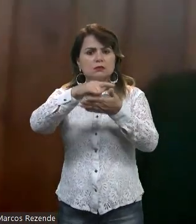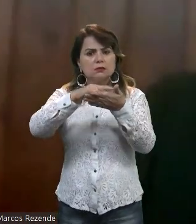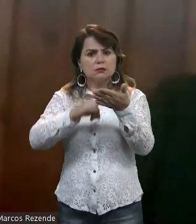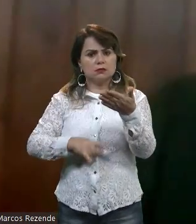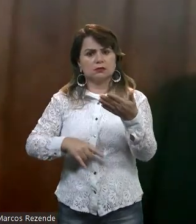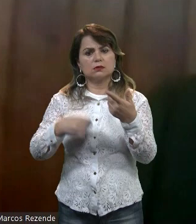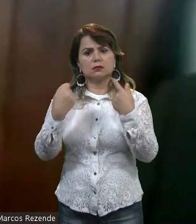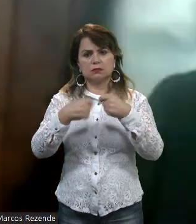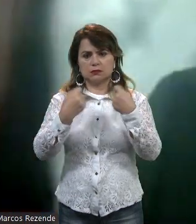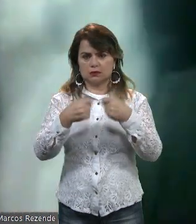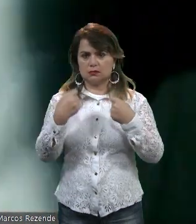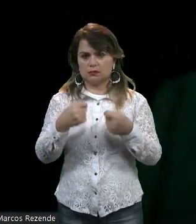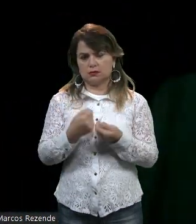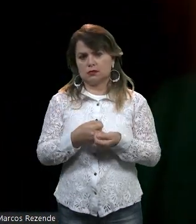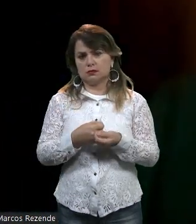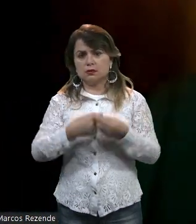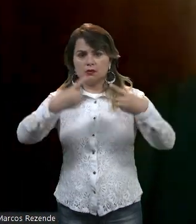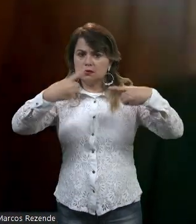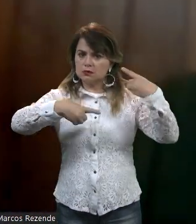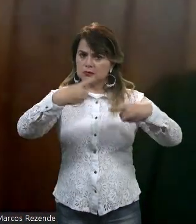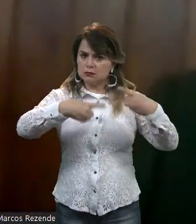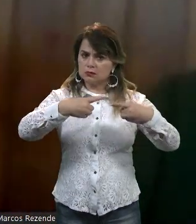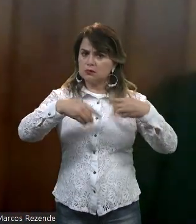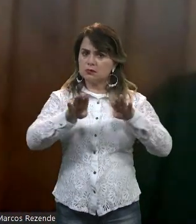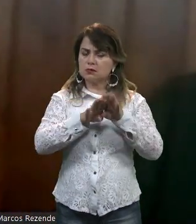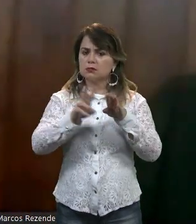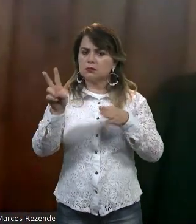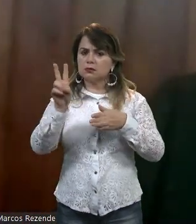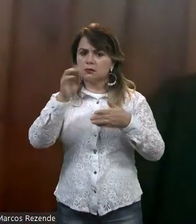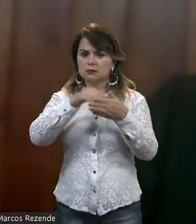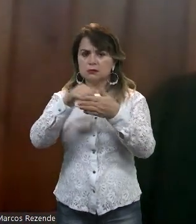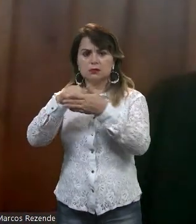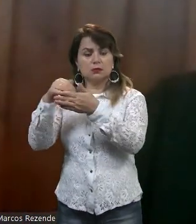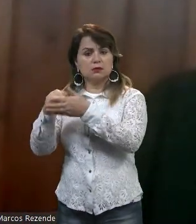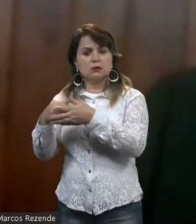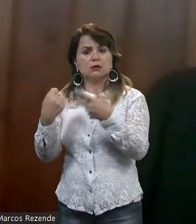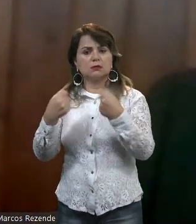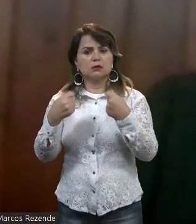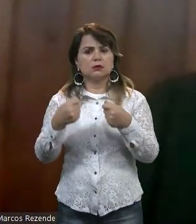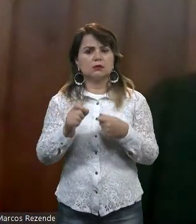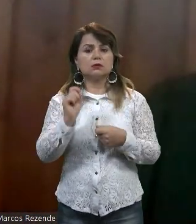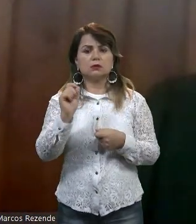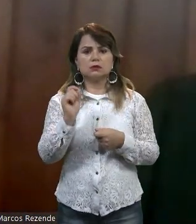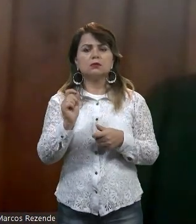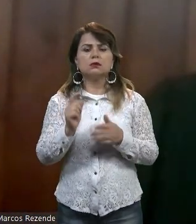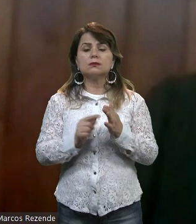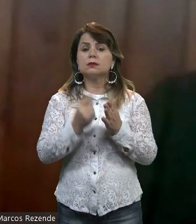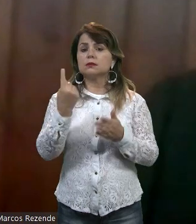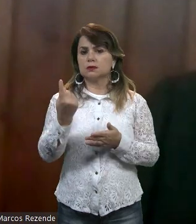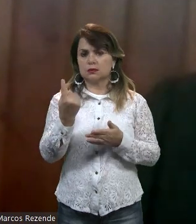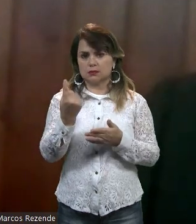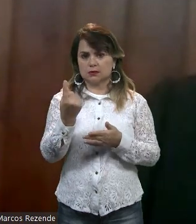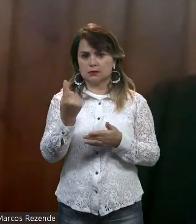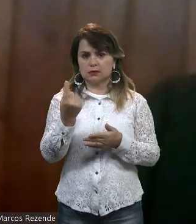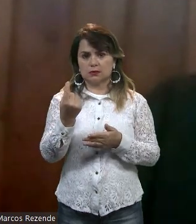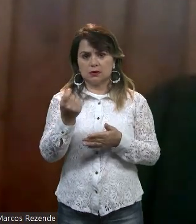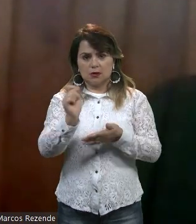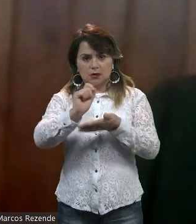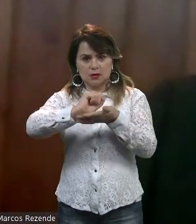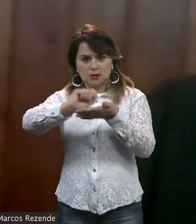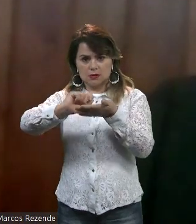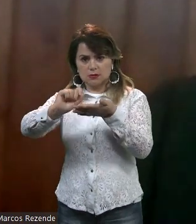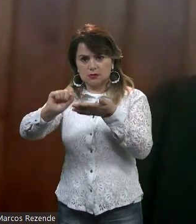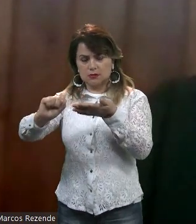ser apreciado, discutido e votado, há necessidade, primeiro, da dispensa, da assinatura